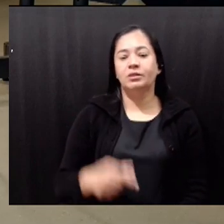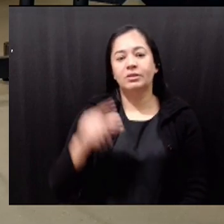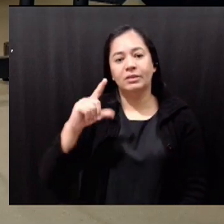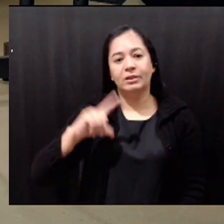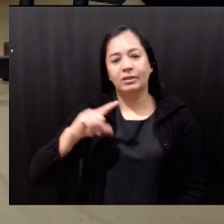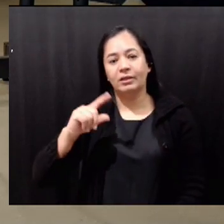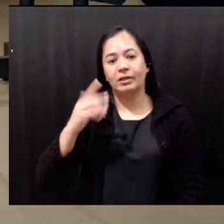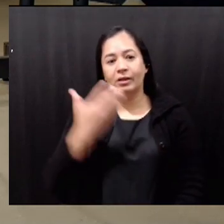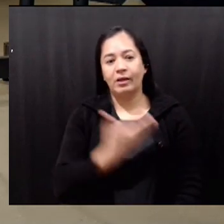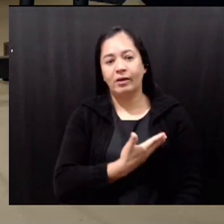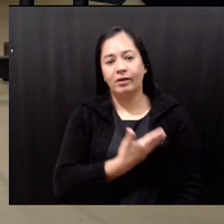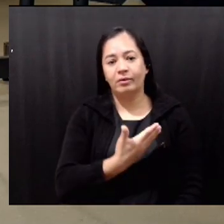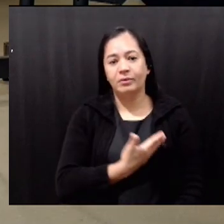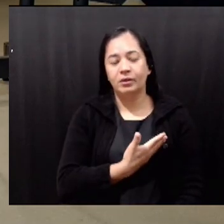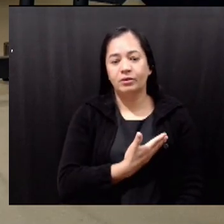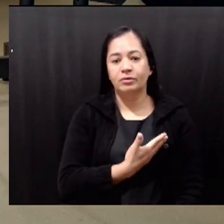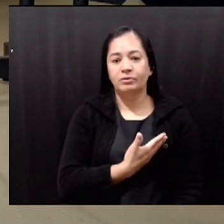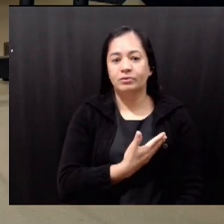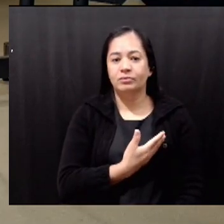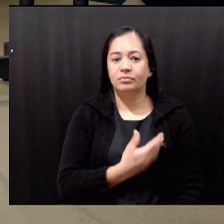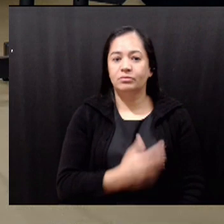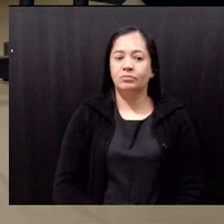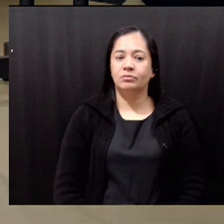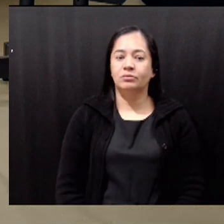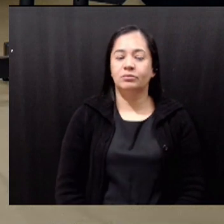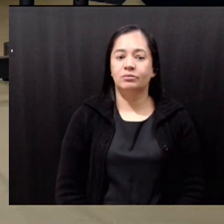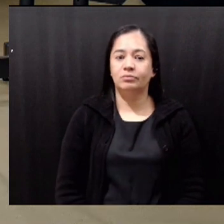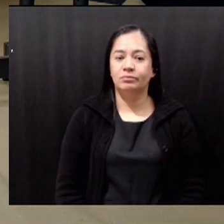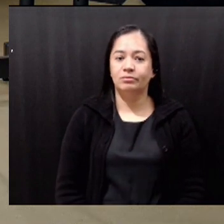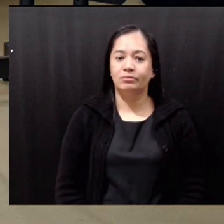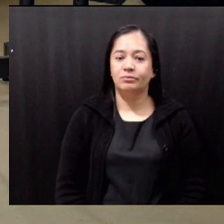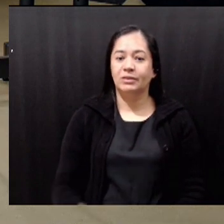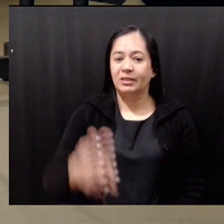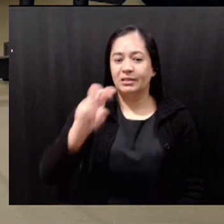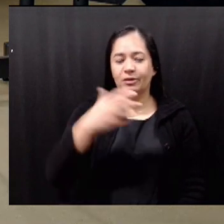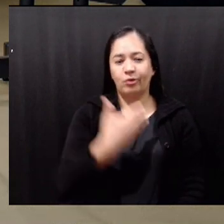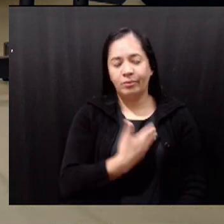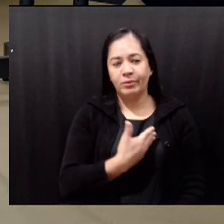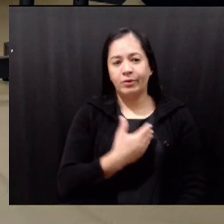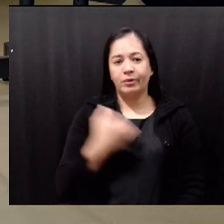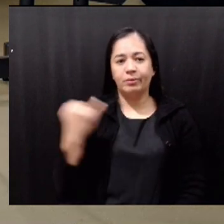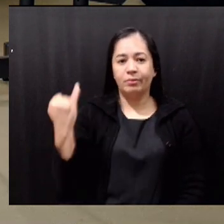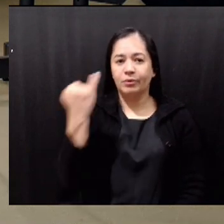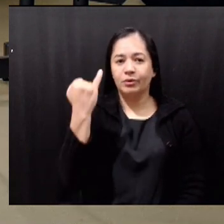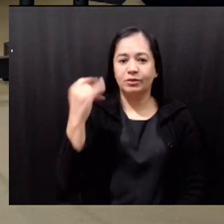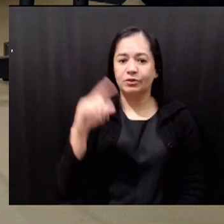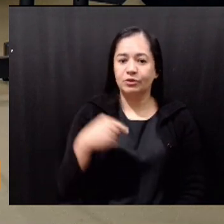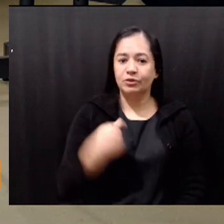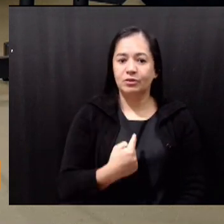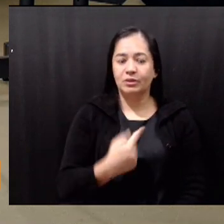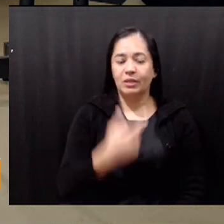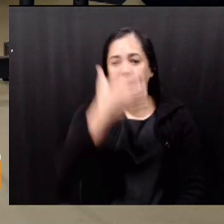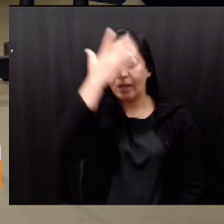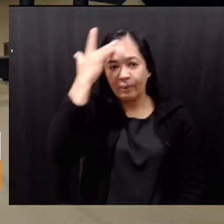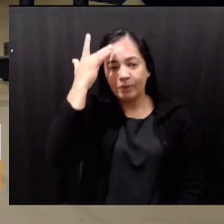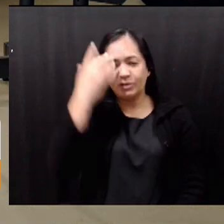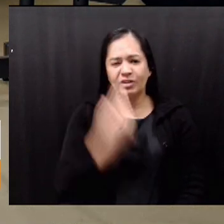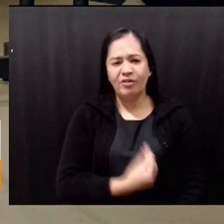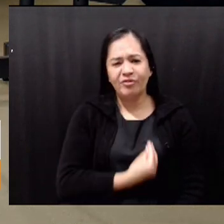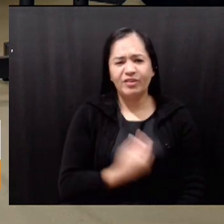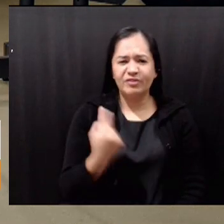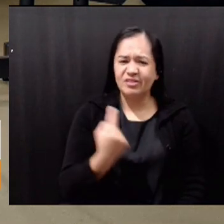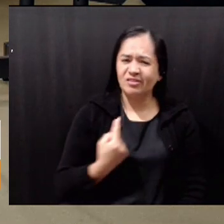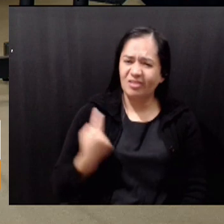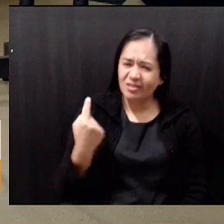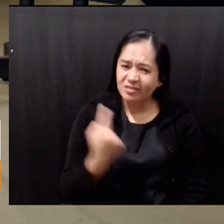5, né, que caiba aí na palma da mão, os 5 amigos, acho que a gente ninguém vive sozinho, né, Arthur, a